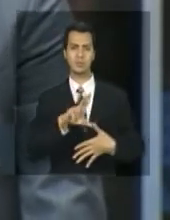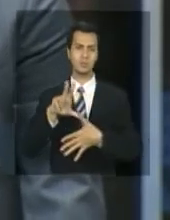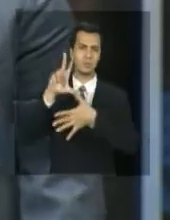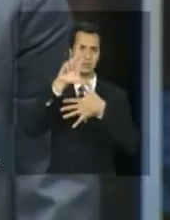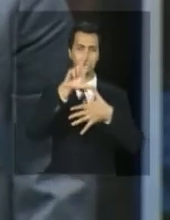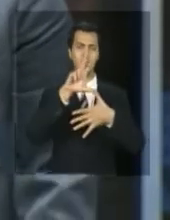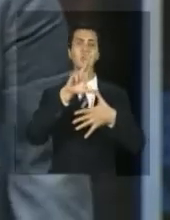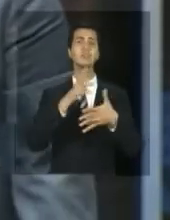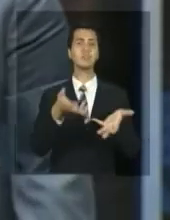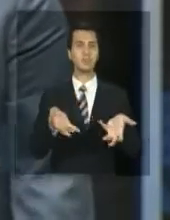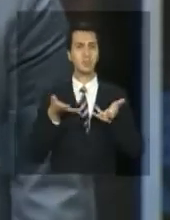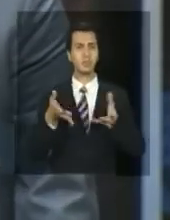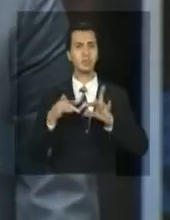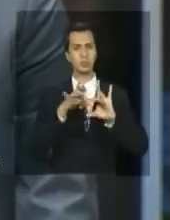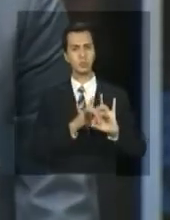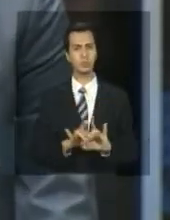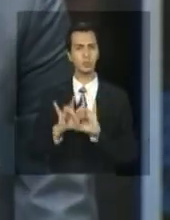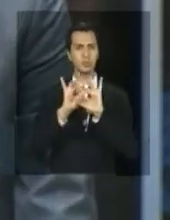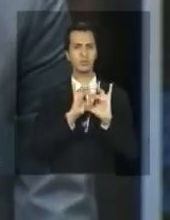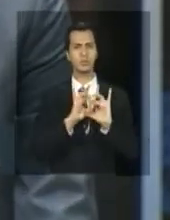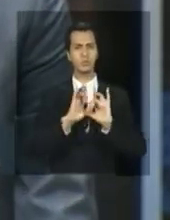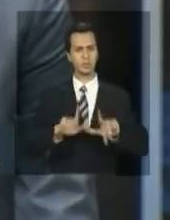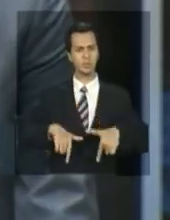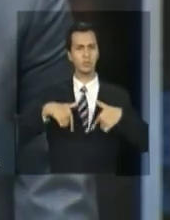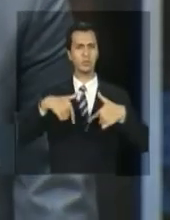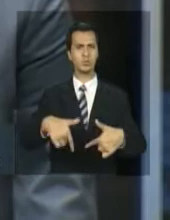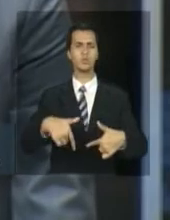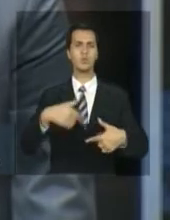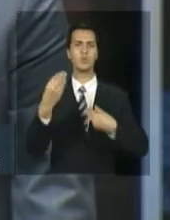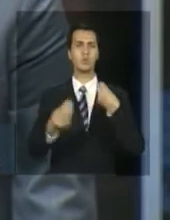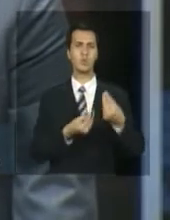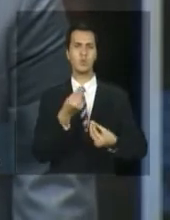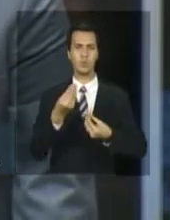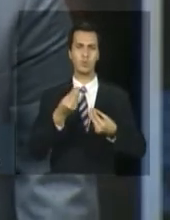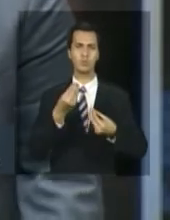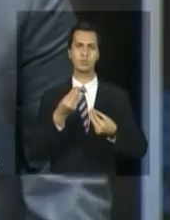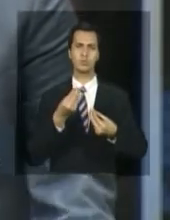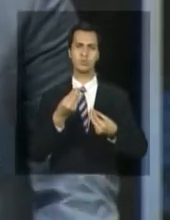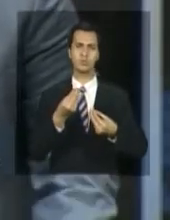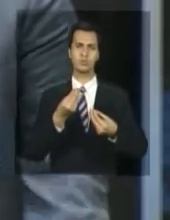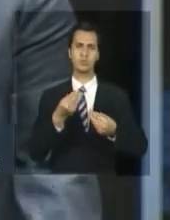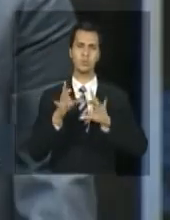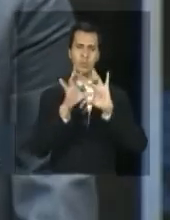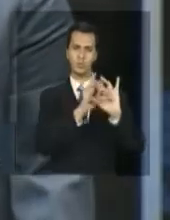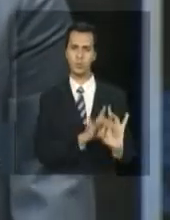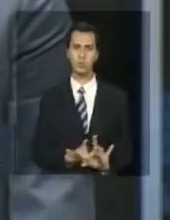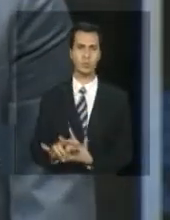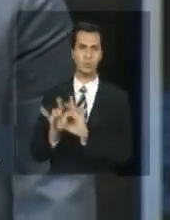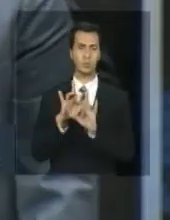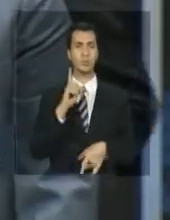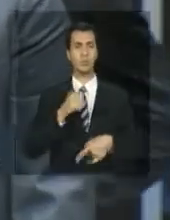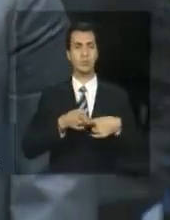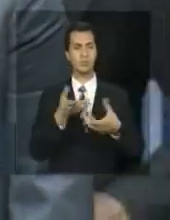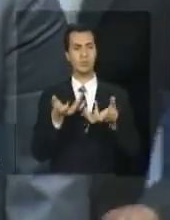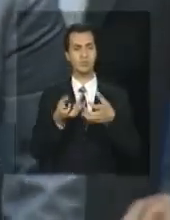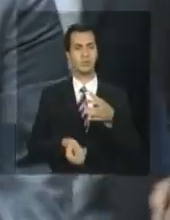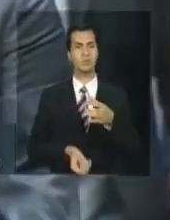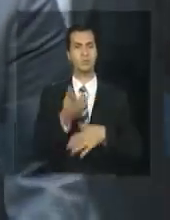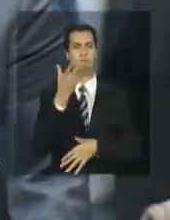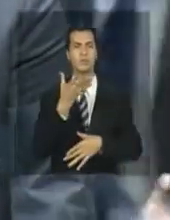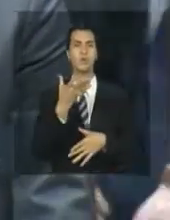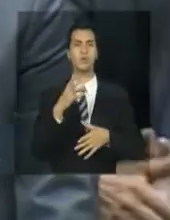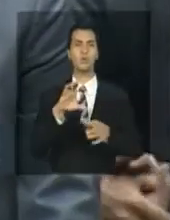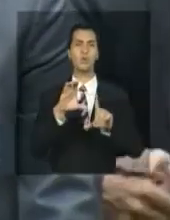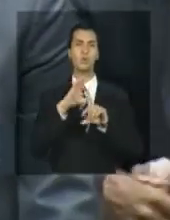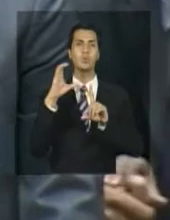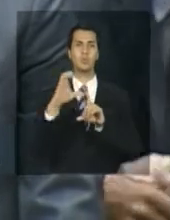enfrentar de forma conjunta os desafios da globalização, com a criação da Comunidade dos Estados da